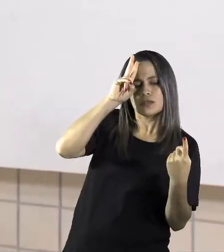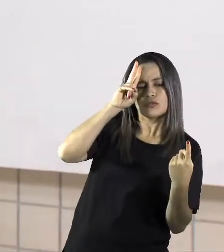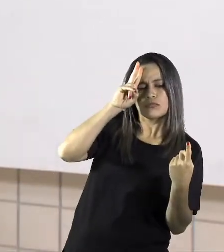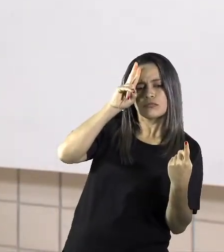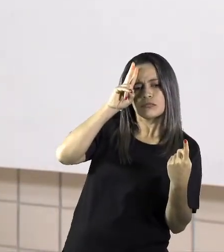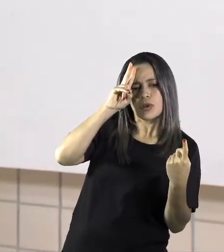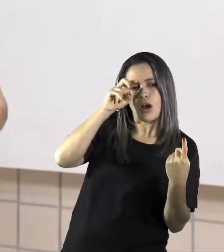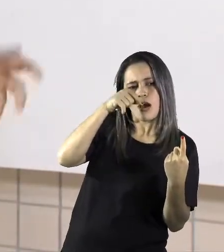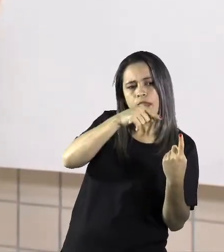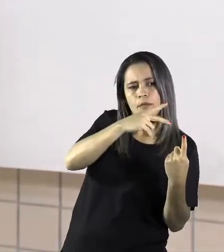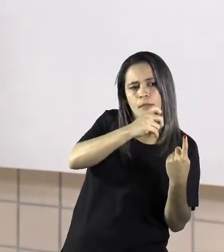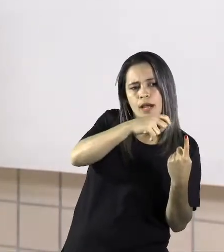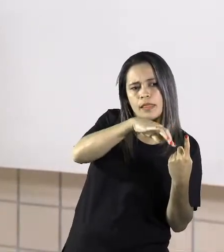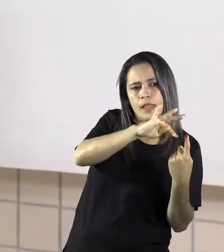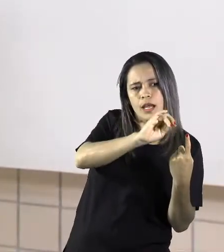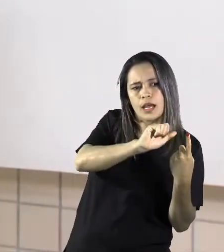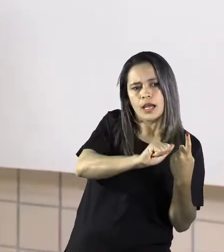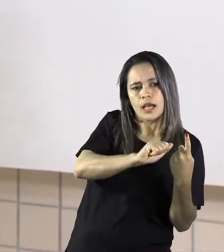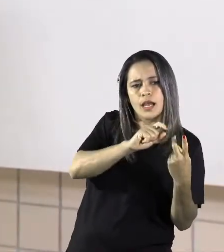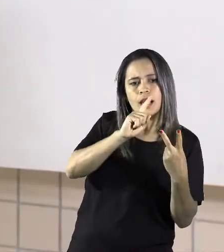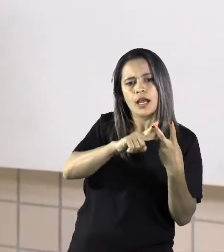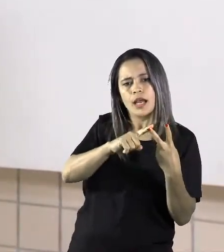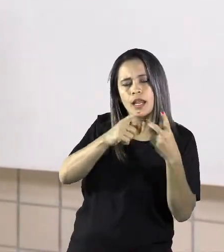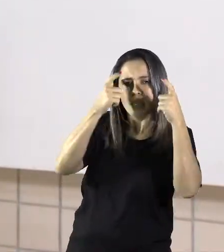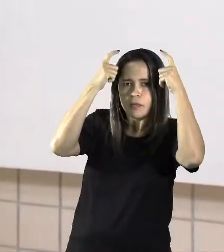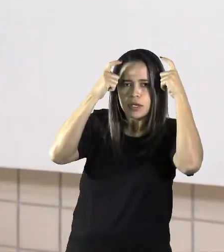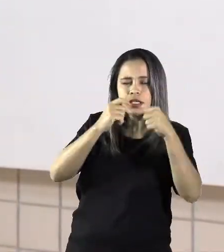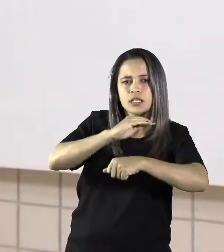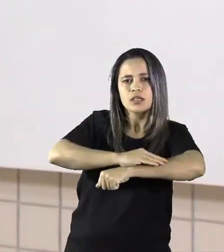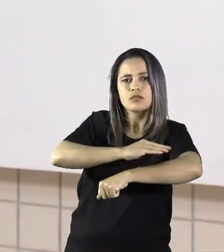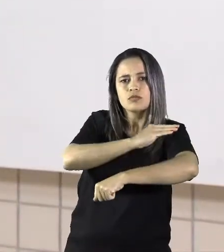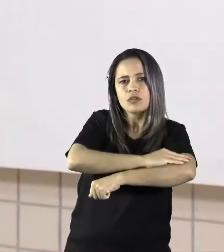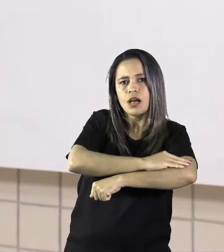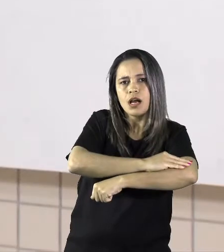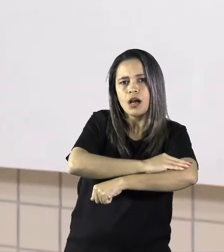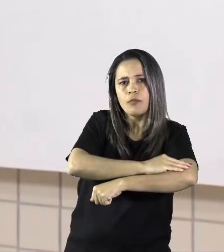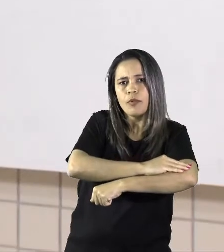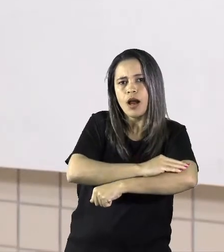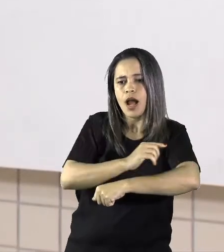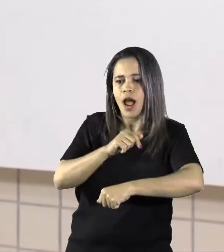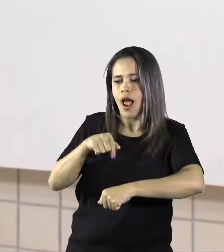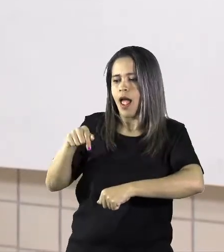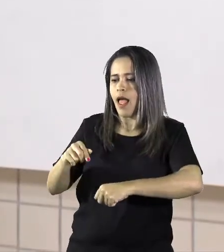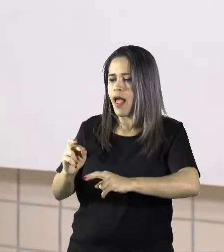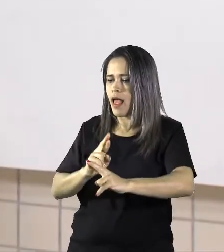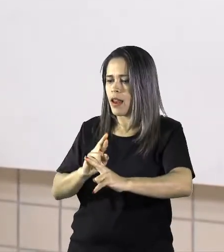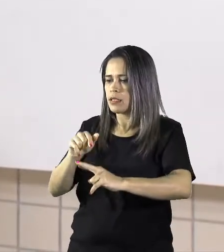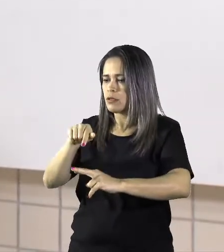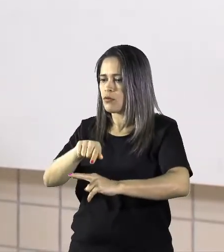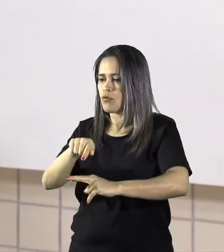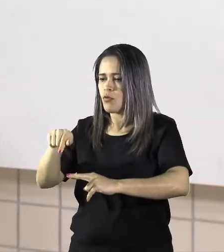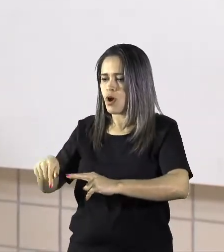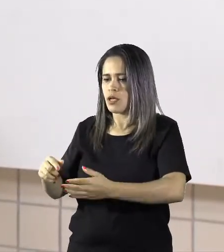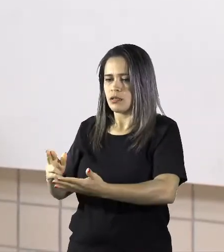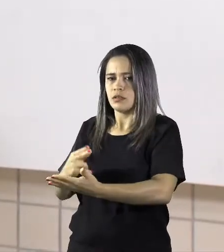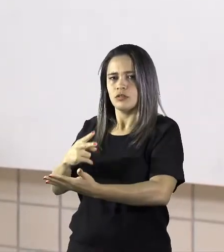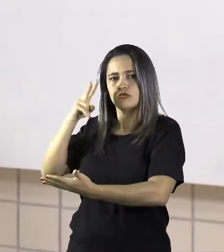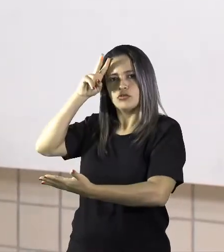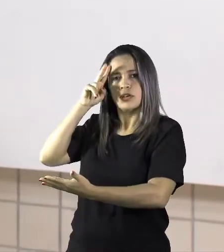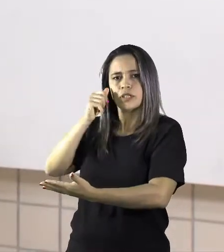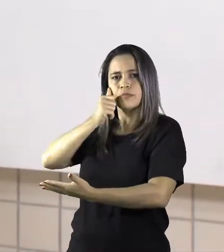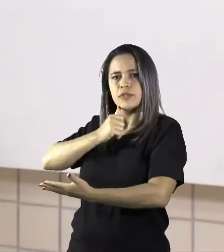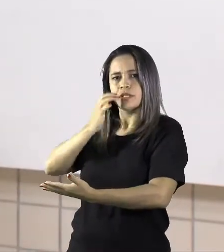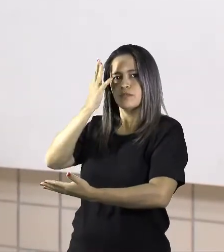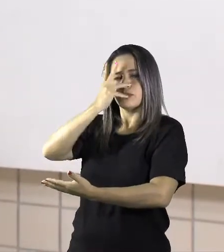de Pantera Negra, a princesa e o sapo e a menina bonita do laço de fita? O que